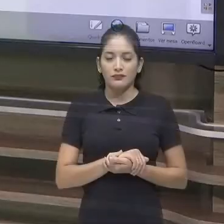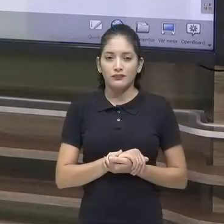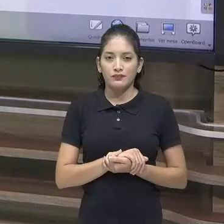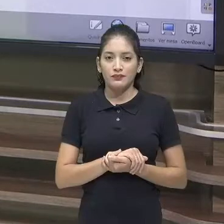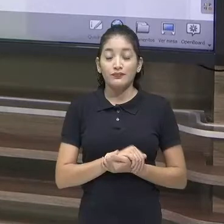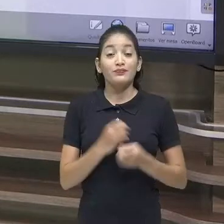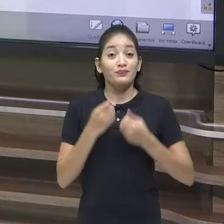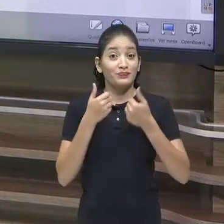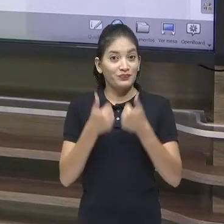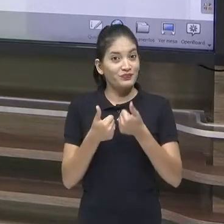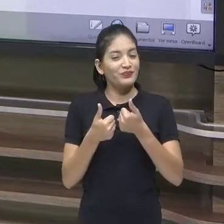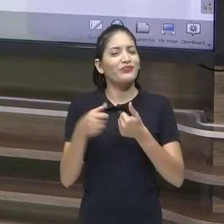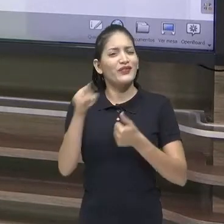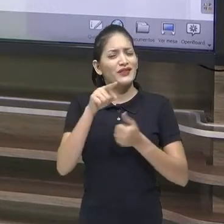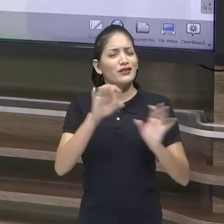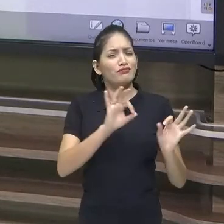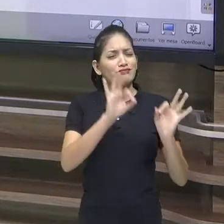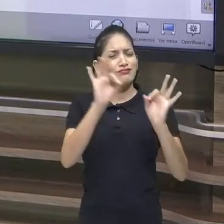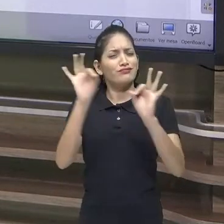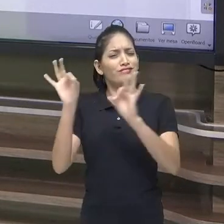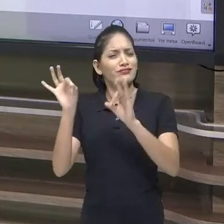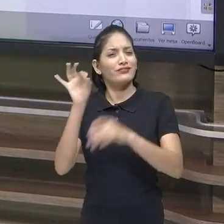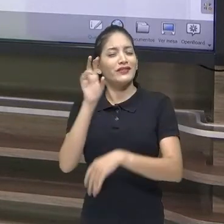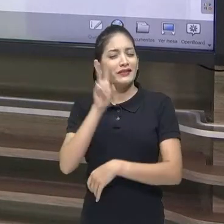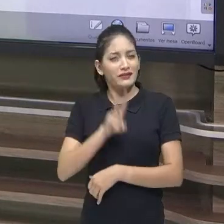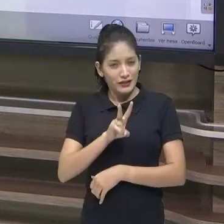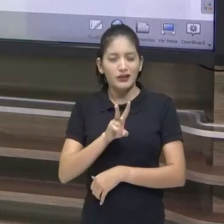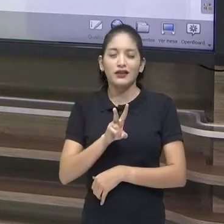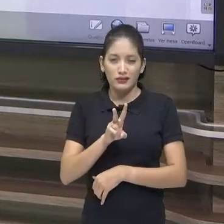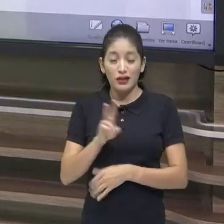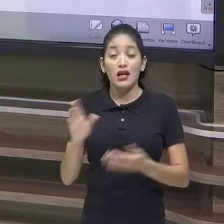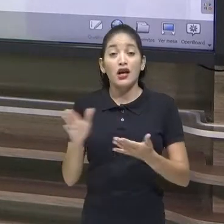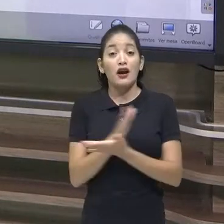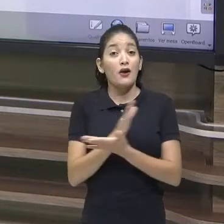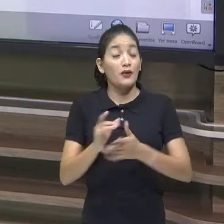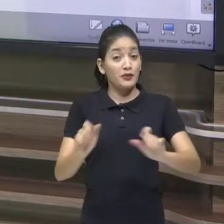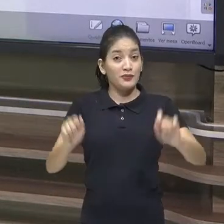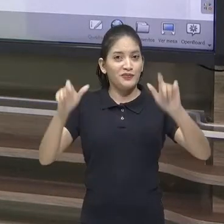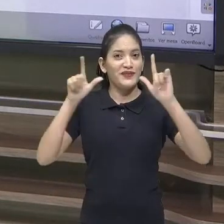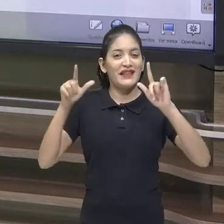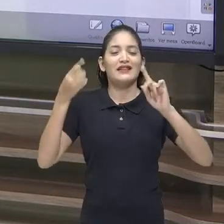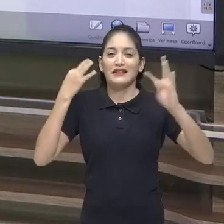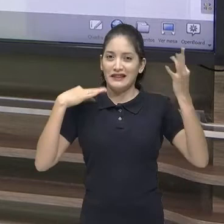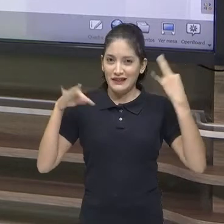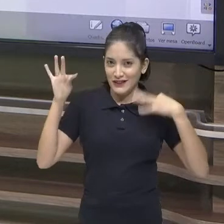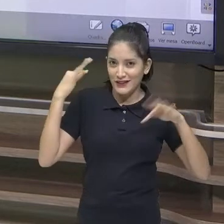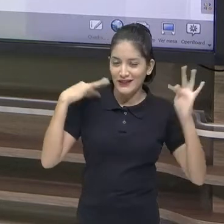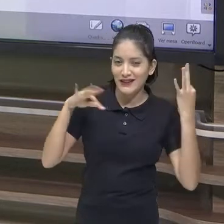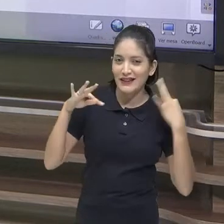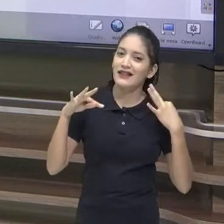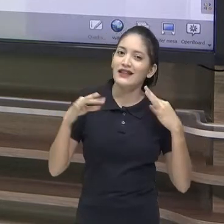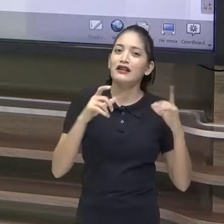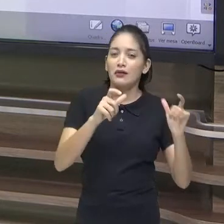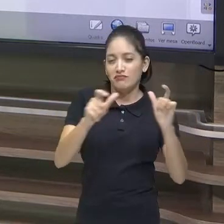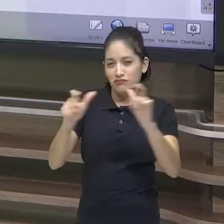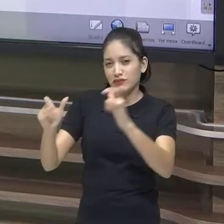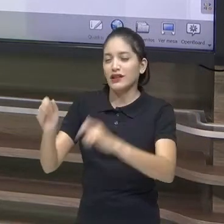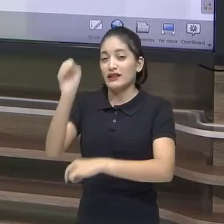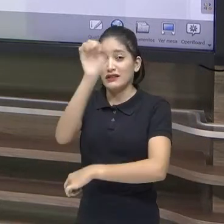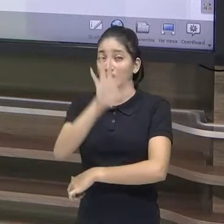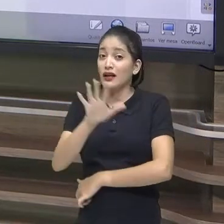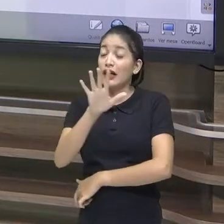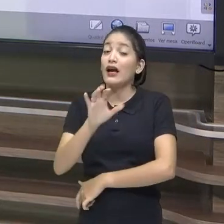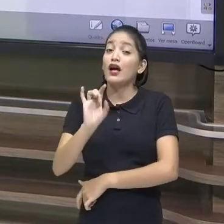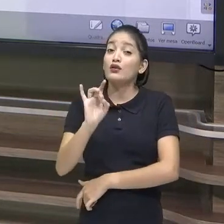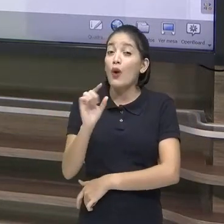Muito bem, então a gente viu aí um pouquinho, né, das paisagens turísticas aí presentes na Europa, né? Isso é apenas